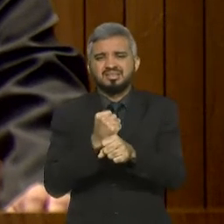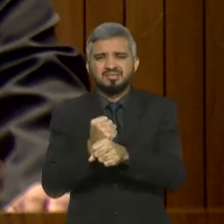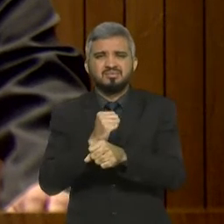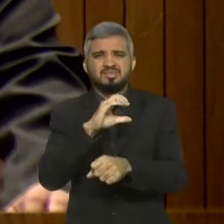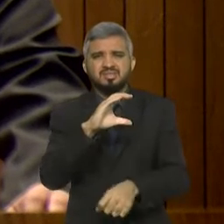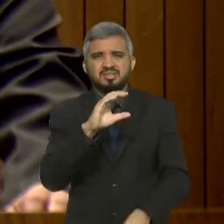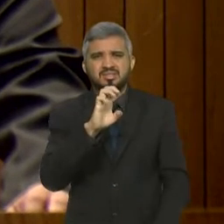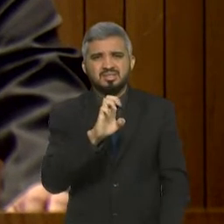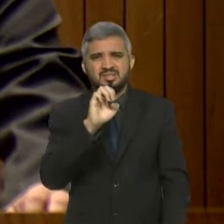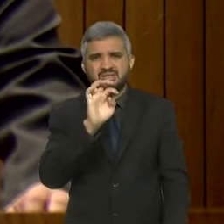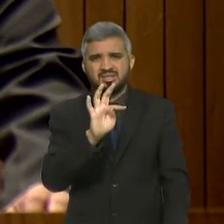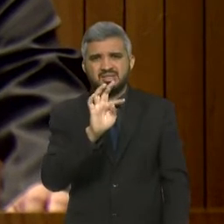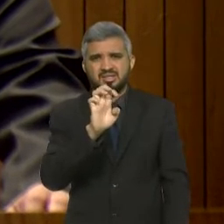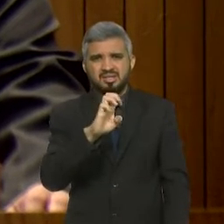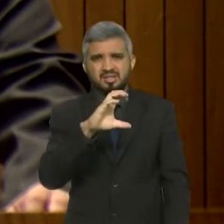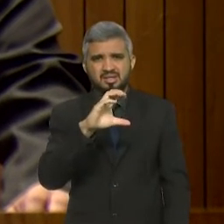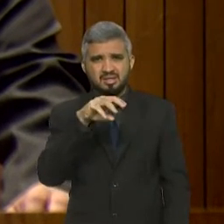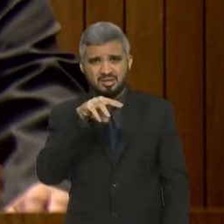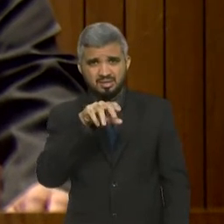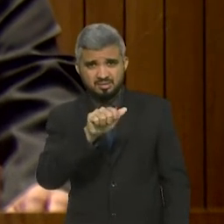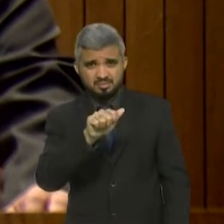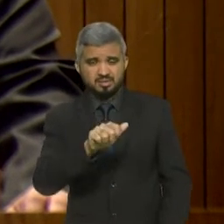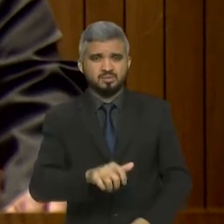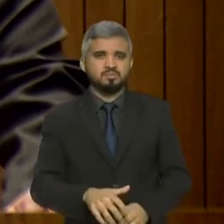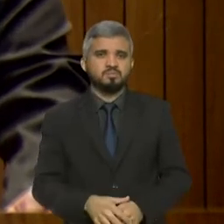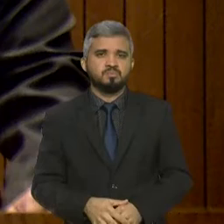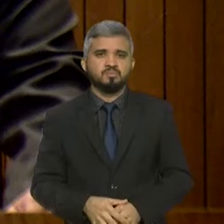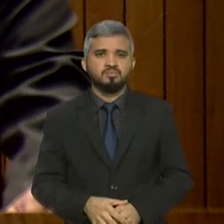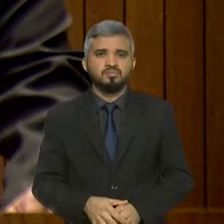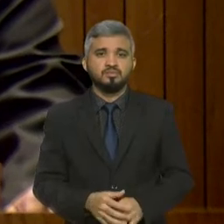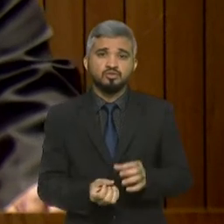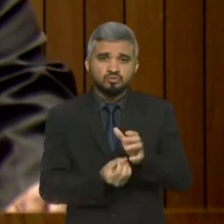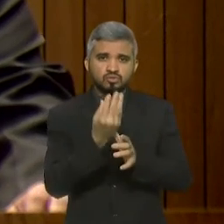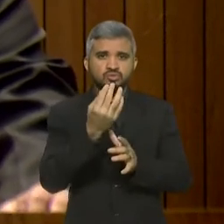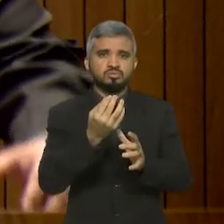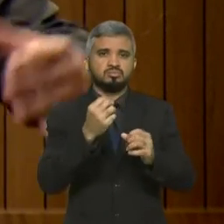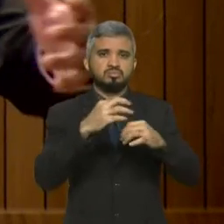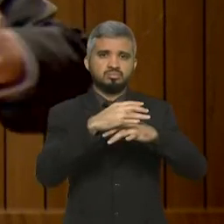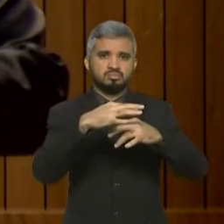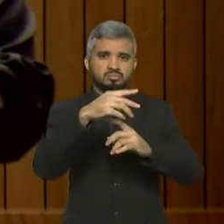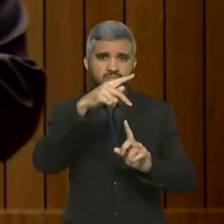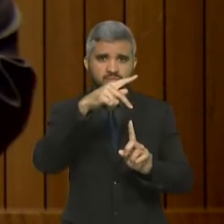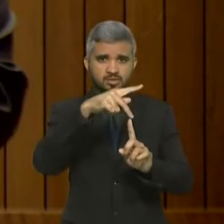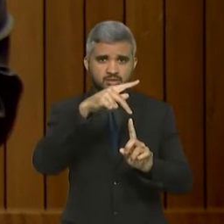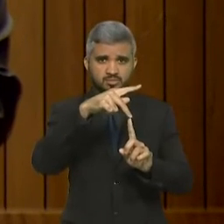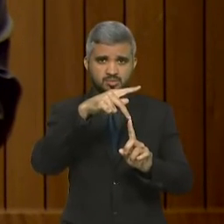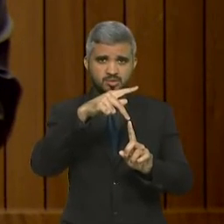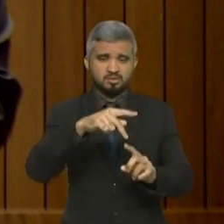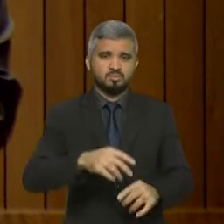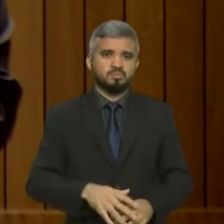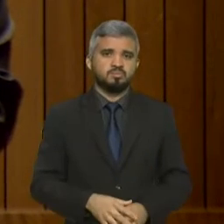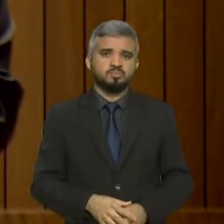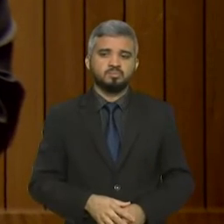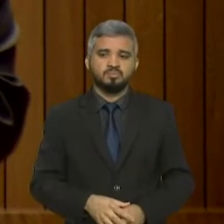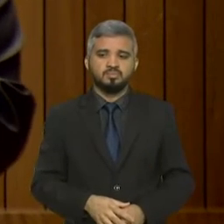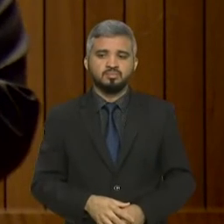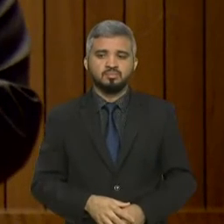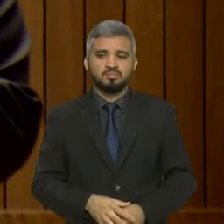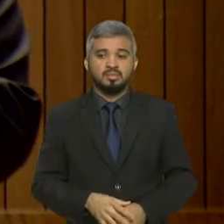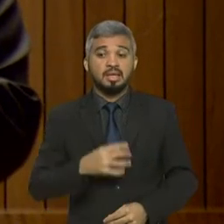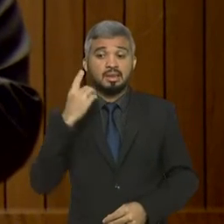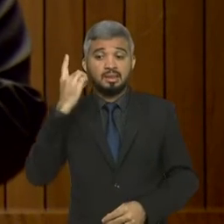foi trago para a cidade de Pedreiras. Como deputado, o deputado Raimundo